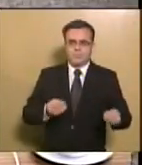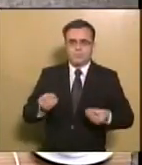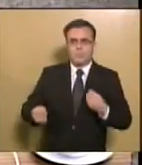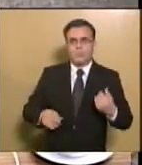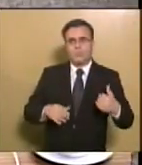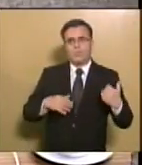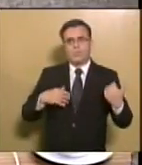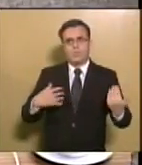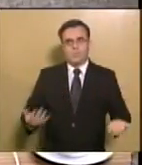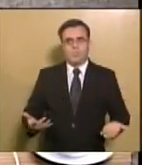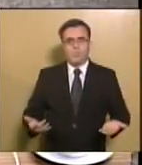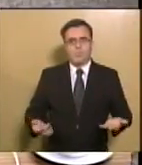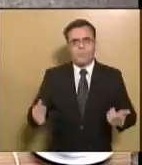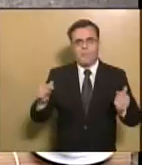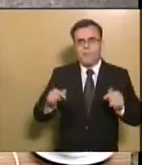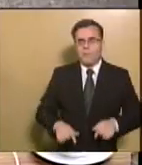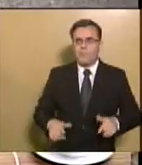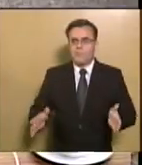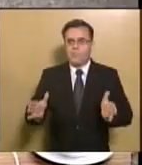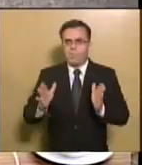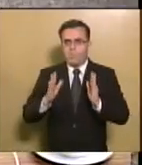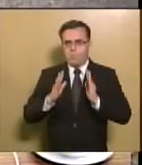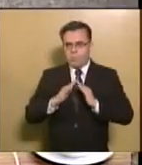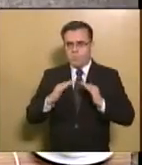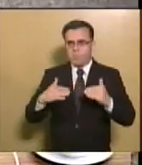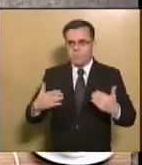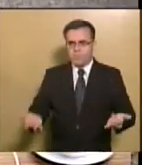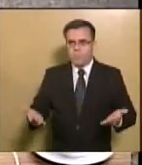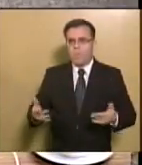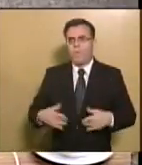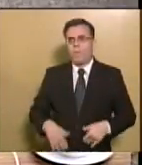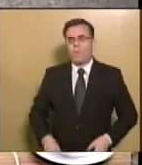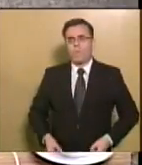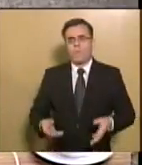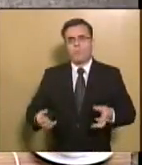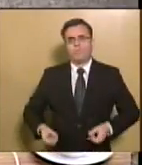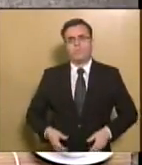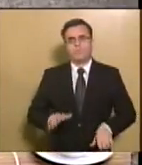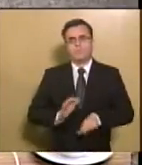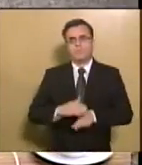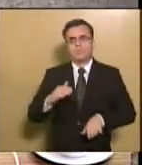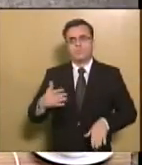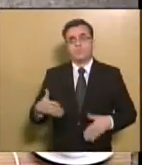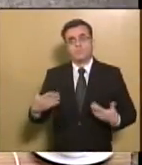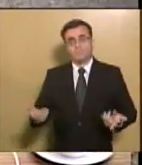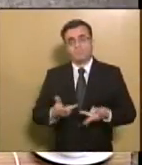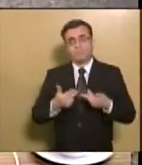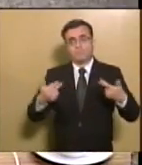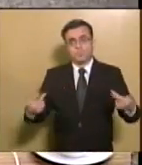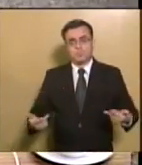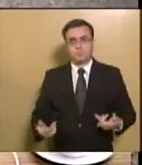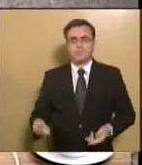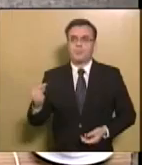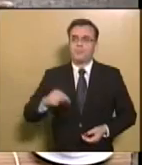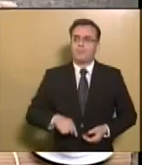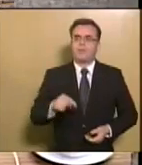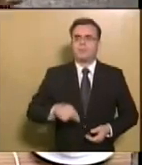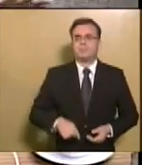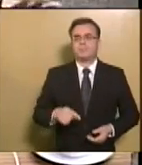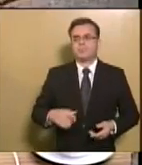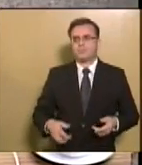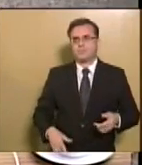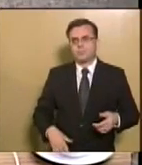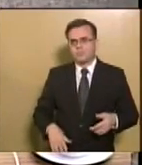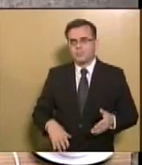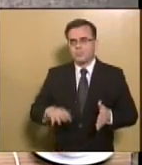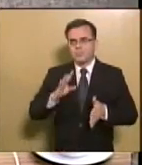proprietário esteve nessa casa dizendo que não gastaria nada mais e seria pela tabela SUS o atendimento.